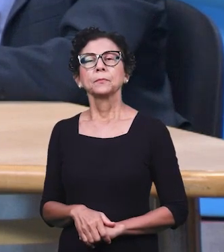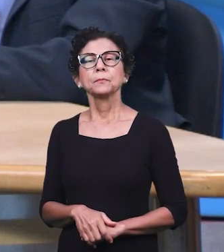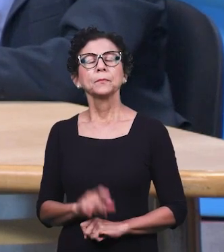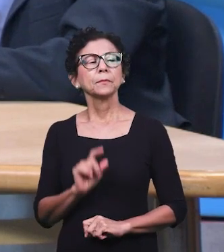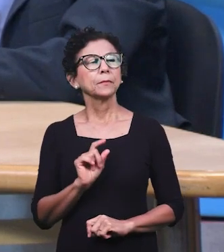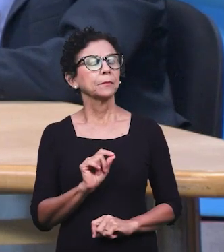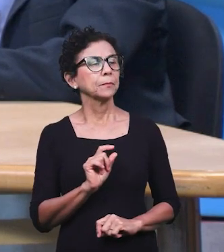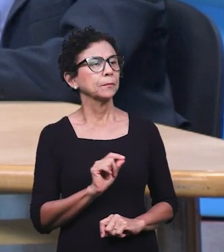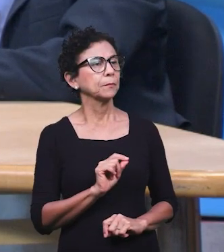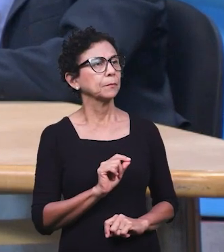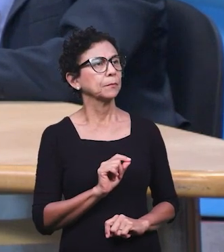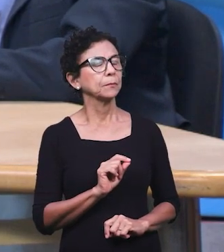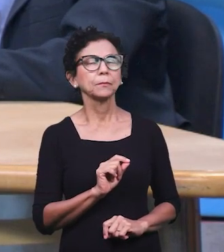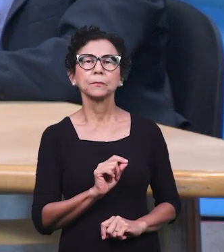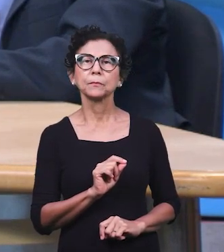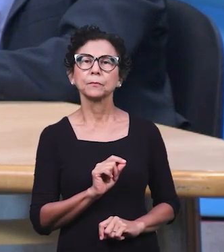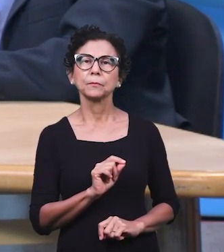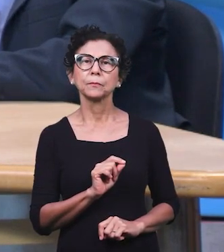conversando,